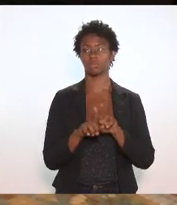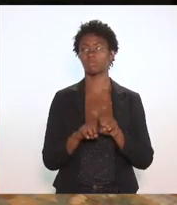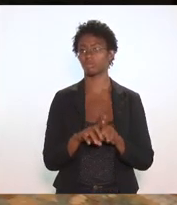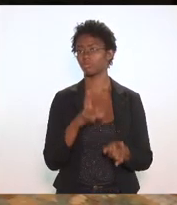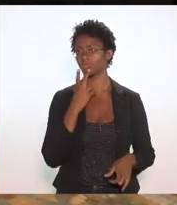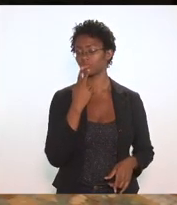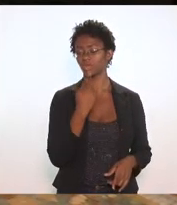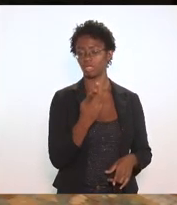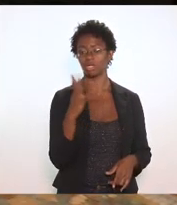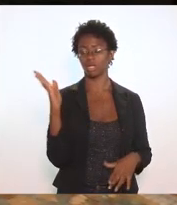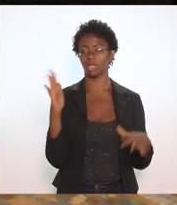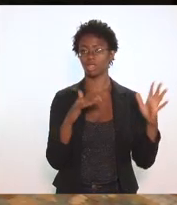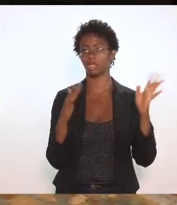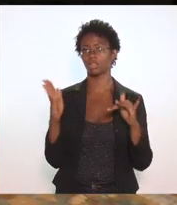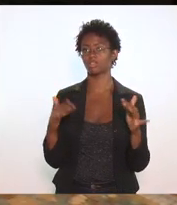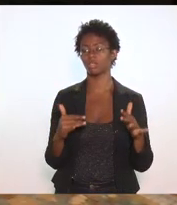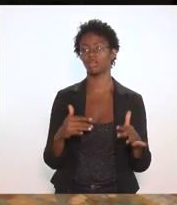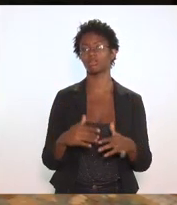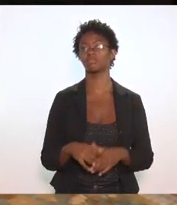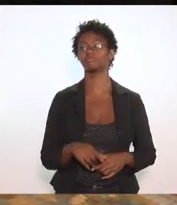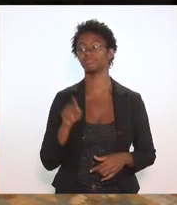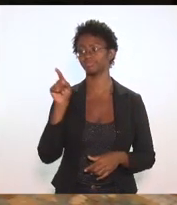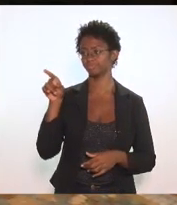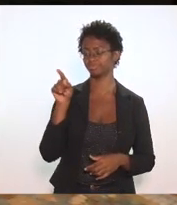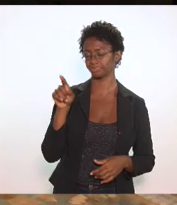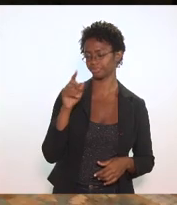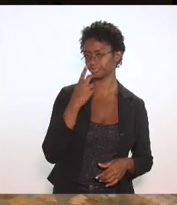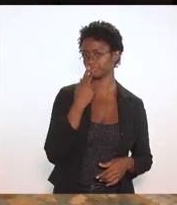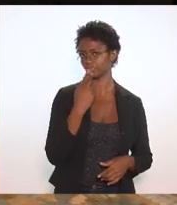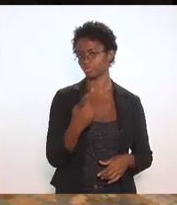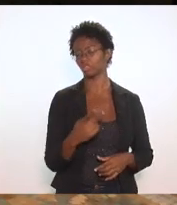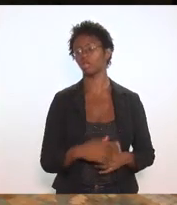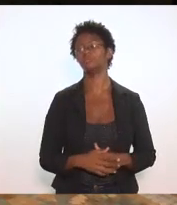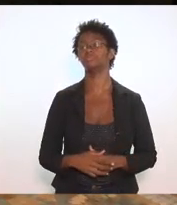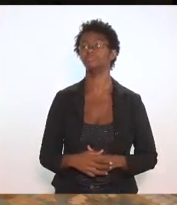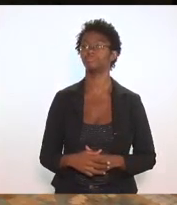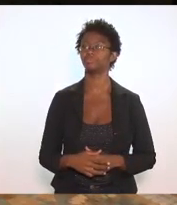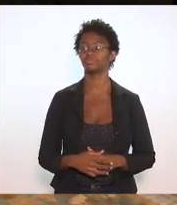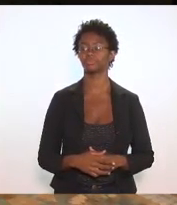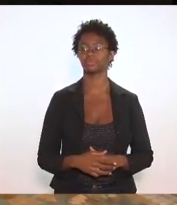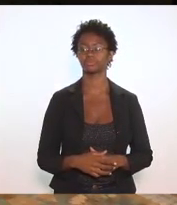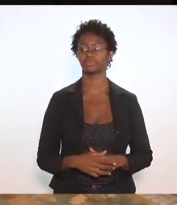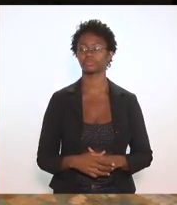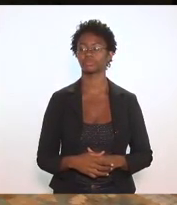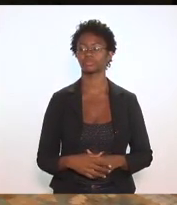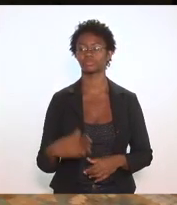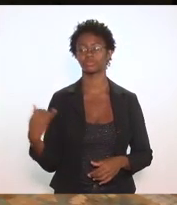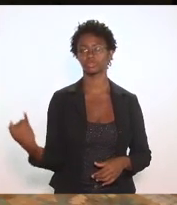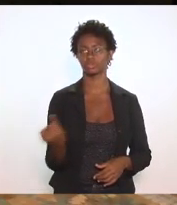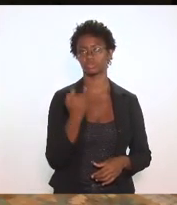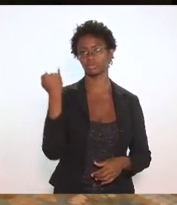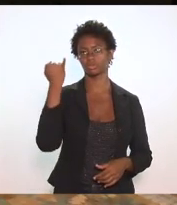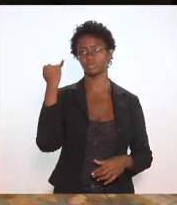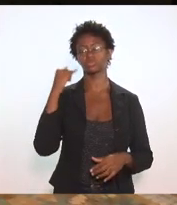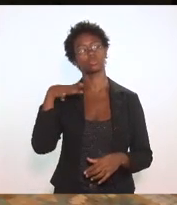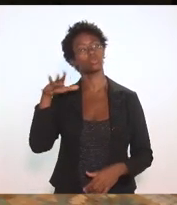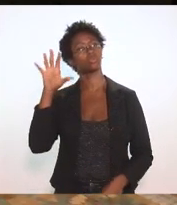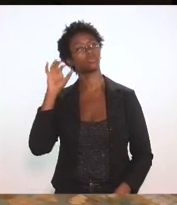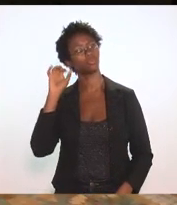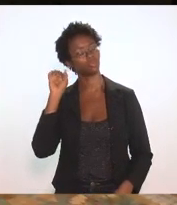à baila a manifestação de Vossa Excelência, quando fala que é pertinente ouvir a Comissão de